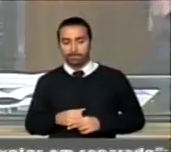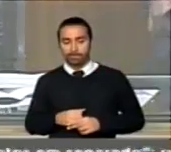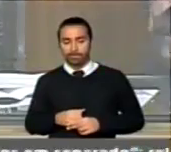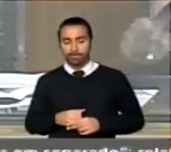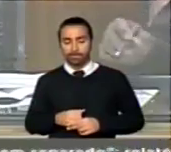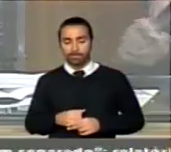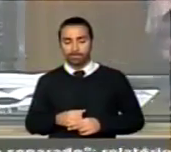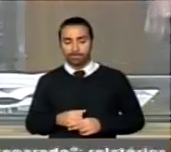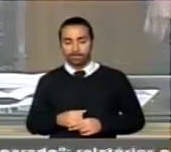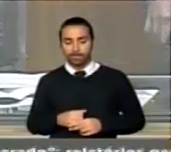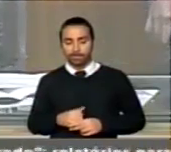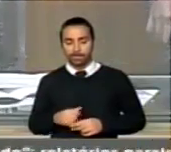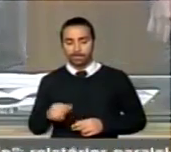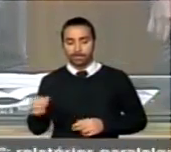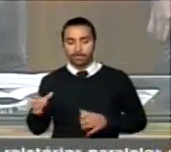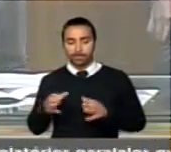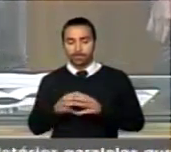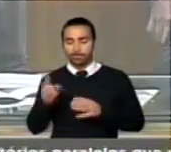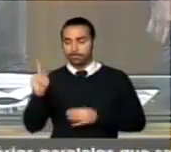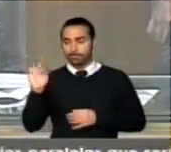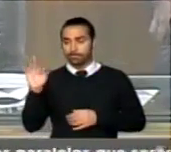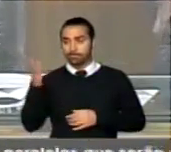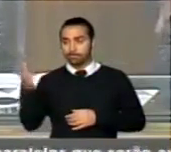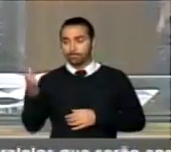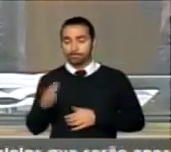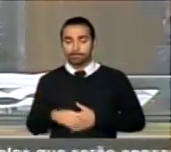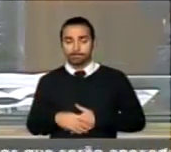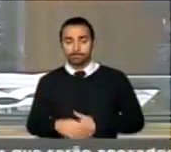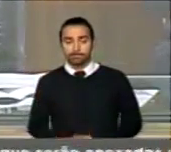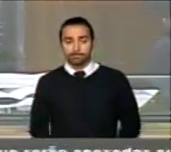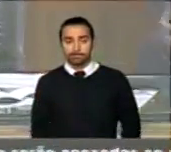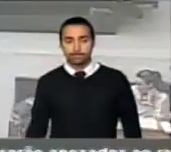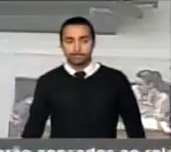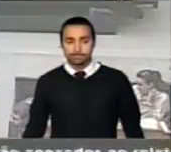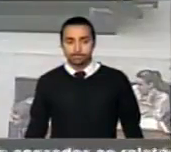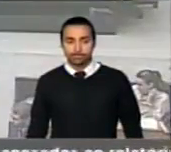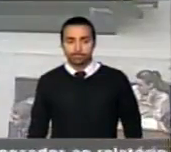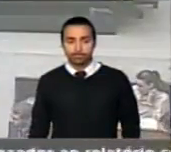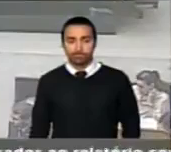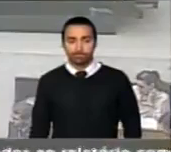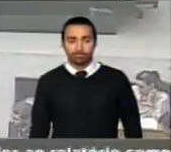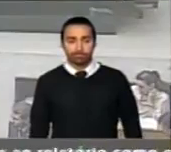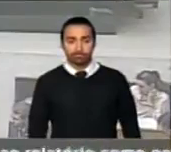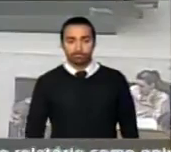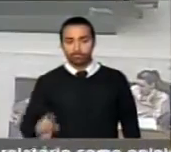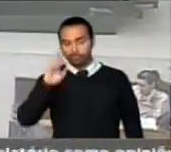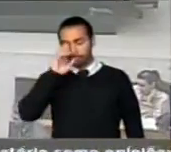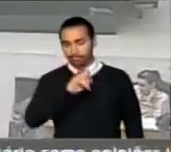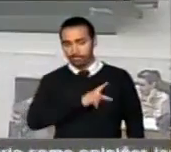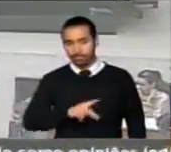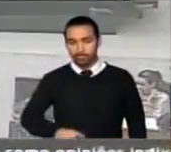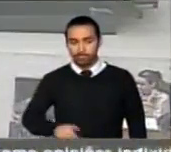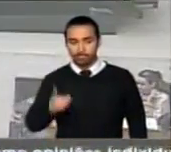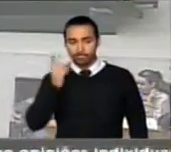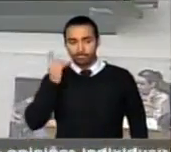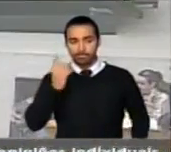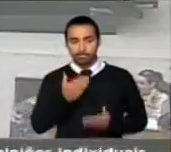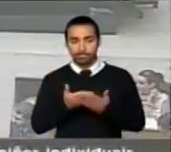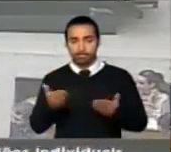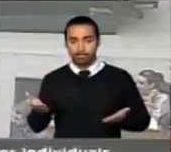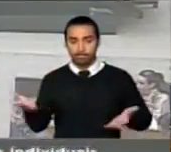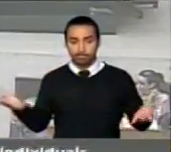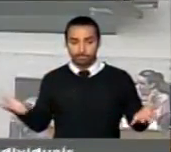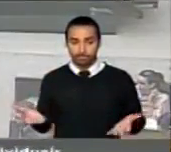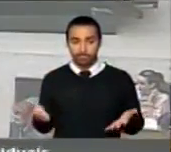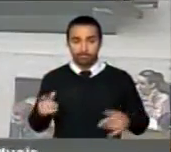Enio Vera, para falar pelo Partido dos Trabalhadores. Um minuto. Senhor presidente, senhoras e senhores deputados, hoje,